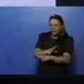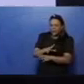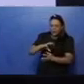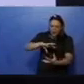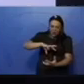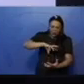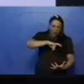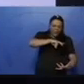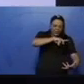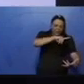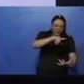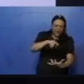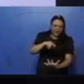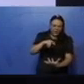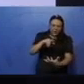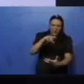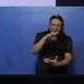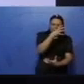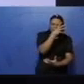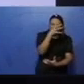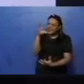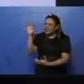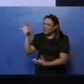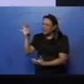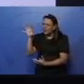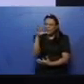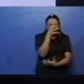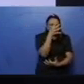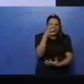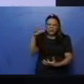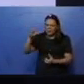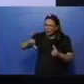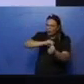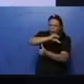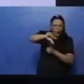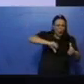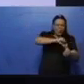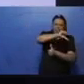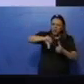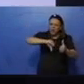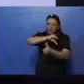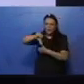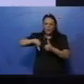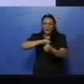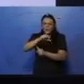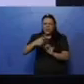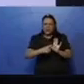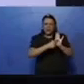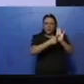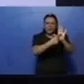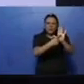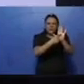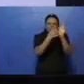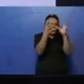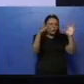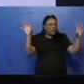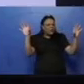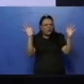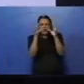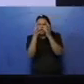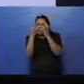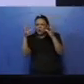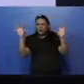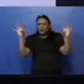número crescente de eventos climáticos extremos. Quer dizer, já está mostrando. O tema é o clima. Já está sendo mostrado aqui.